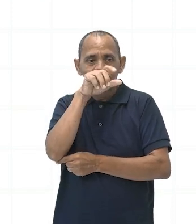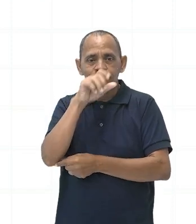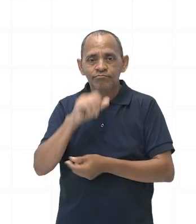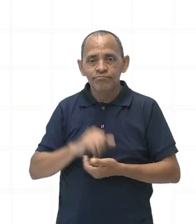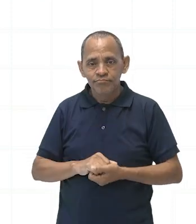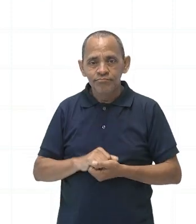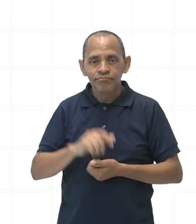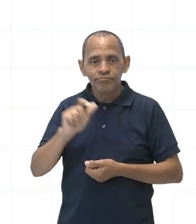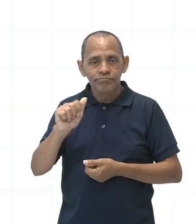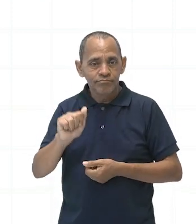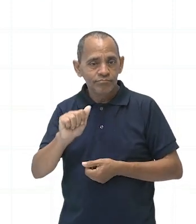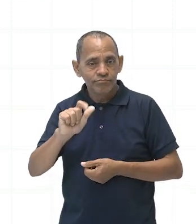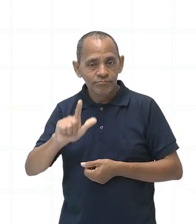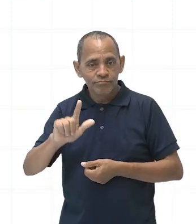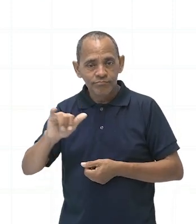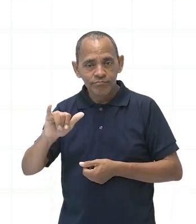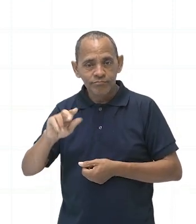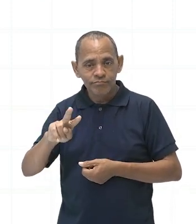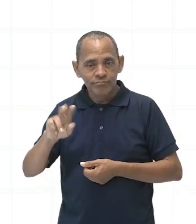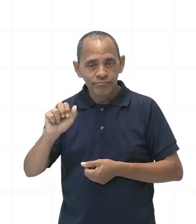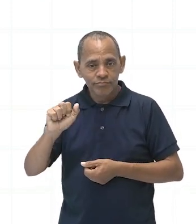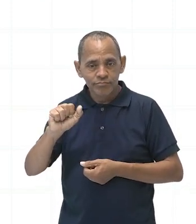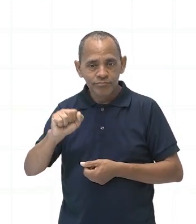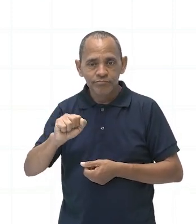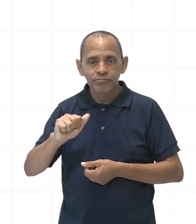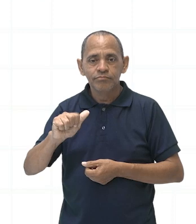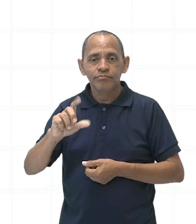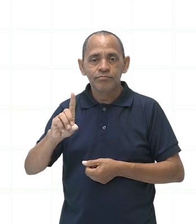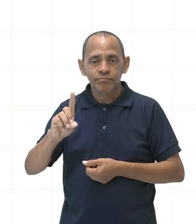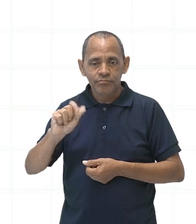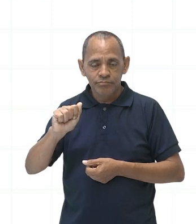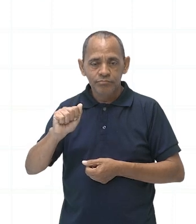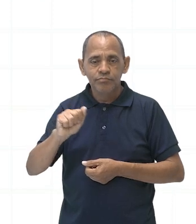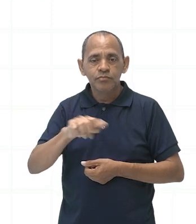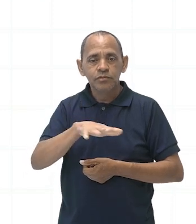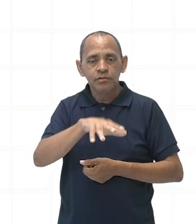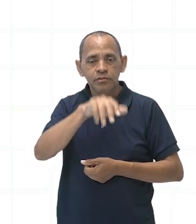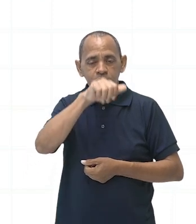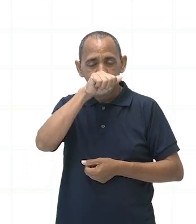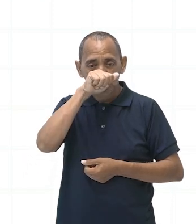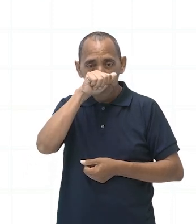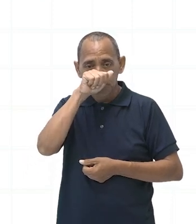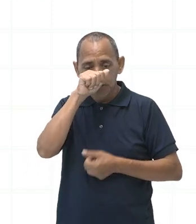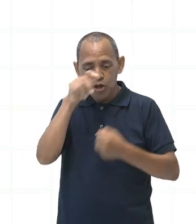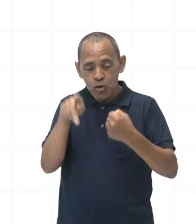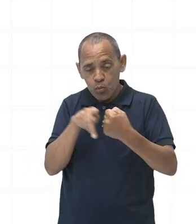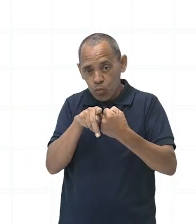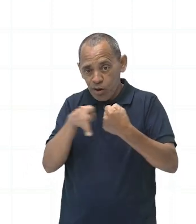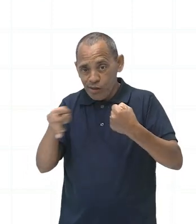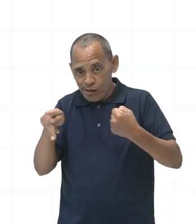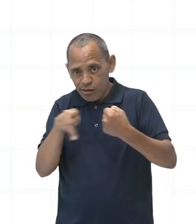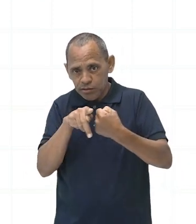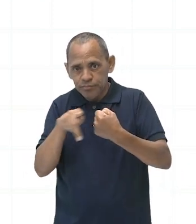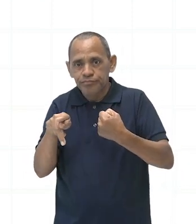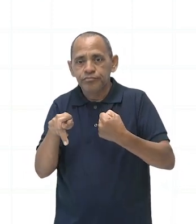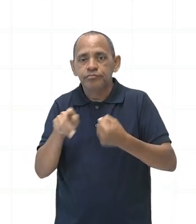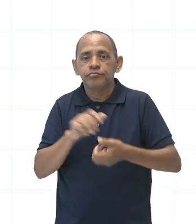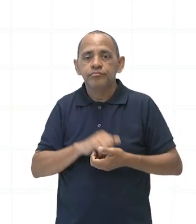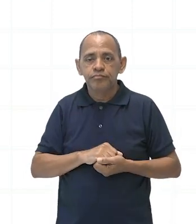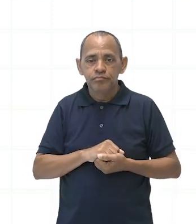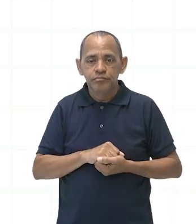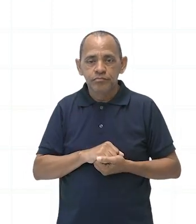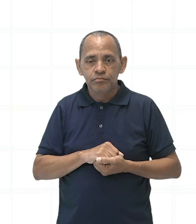aí, o sujeito é a natureza. Respira aliviada é o meu predicado. E aí agora, olhando só